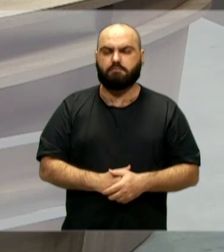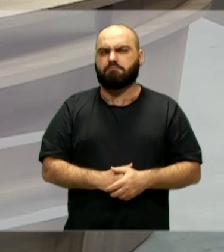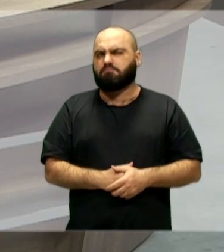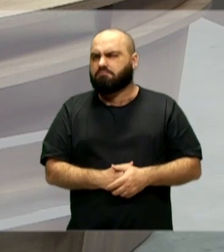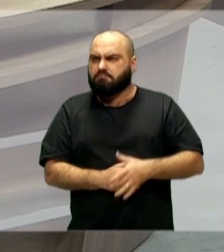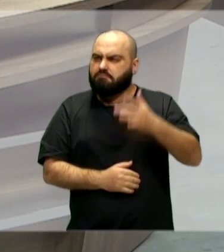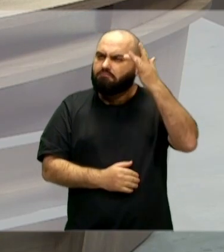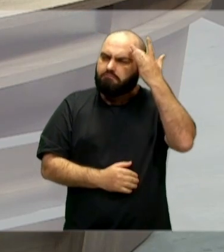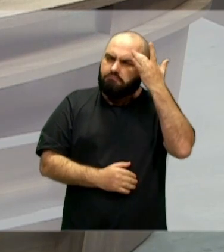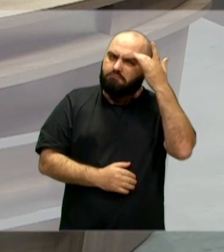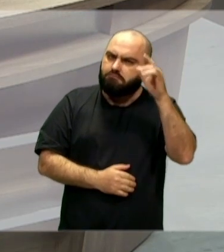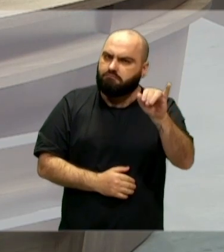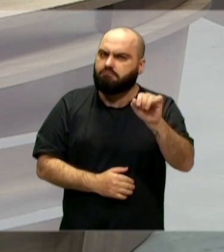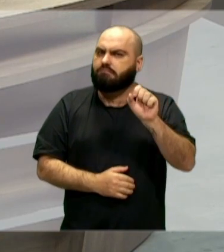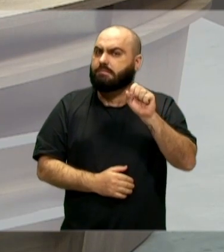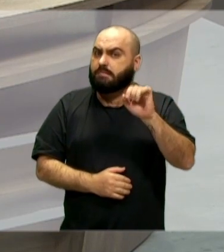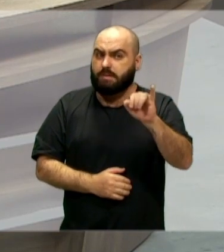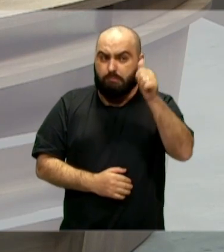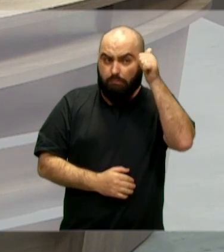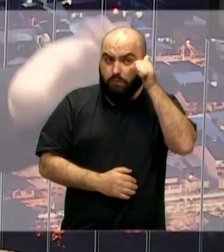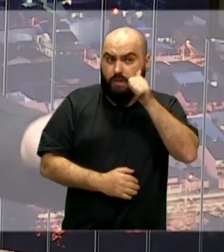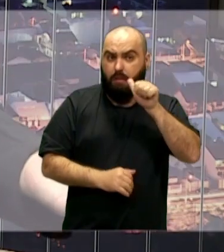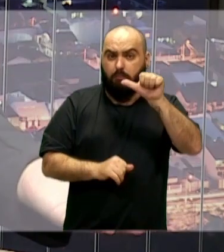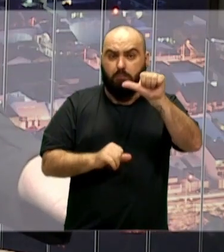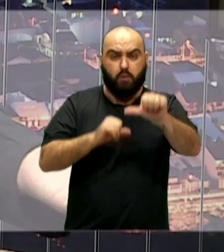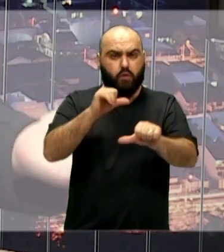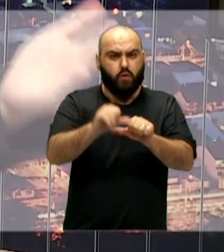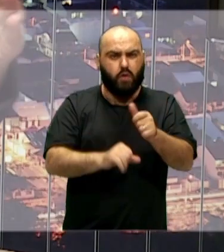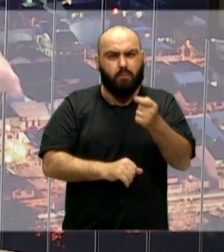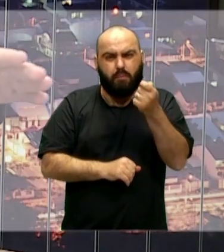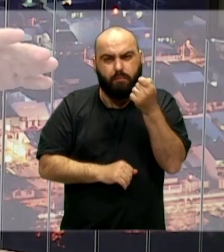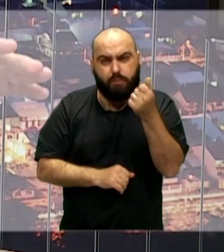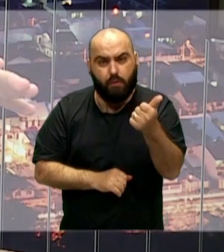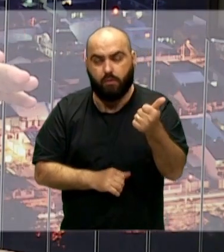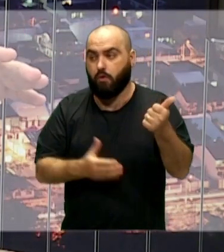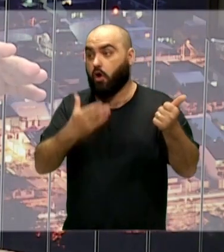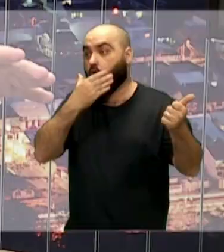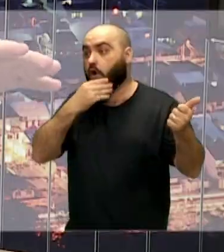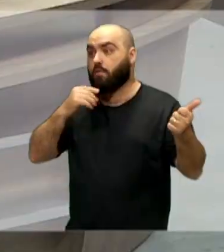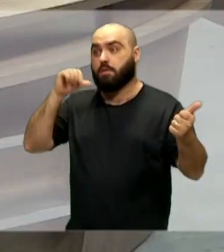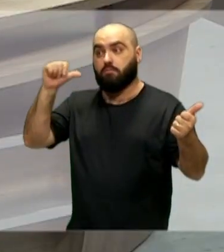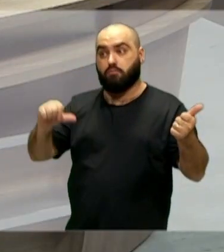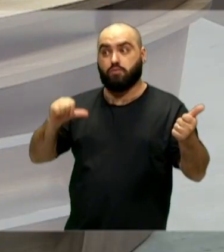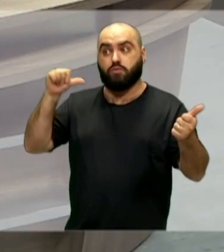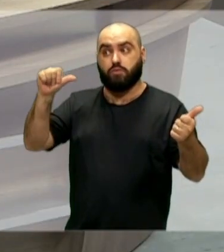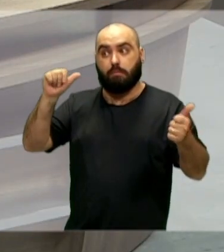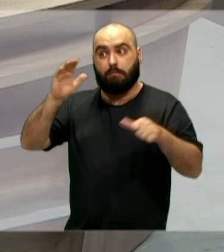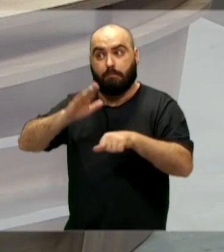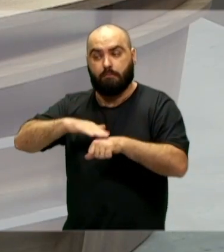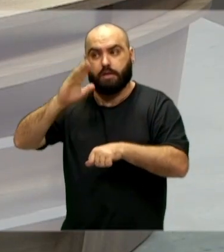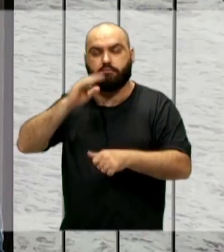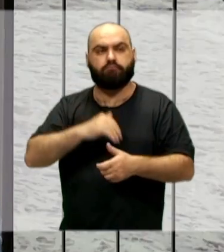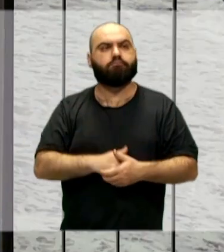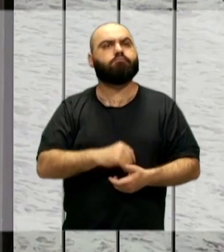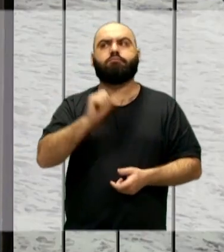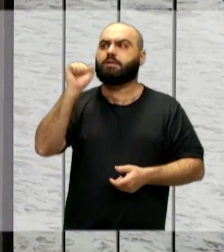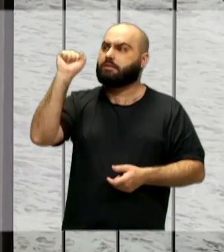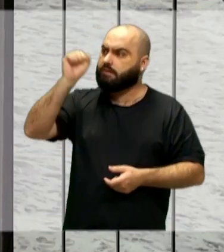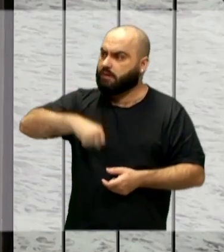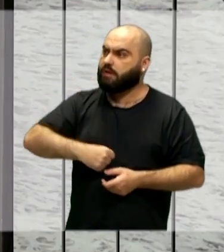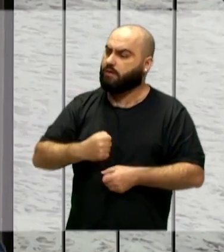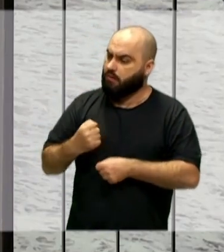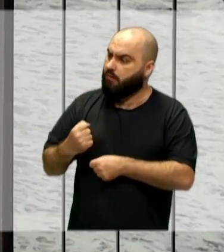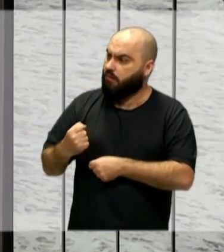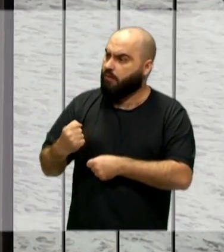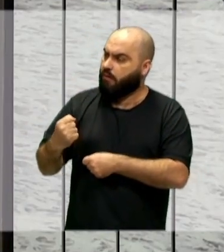por causa para as mulheres mudaram muito menos os papéis do que para os homens, por exemplo. E esse papel de gênero é uma construção social.